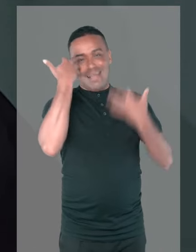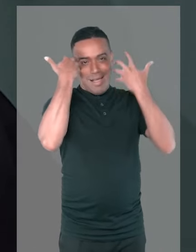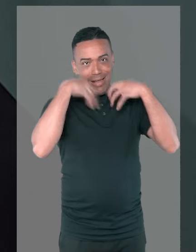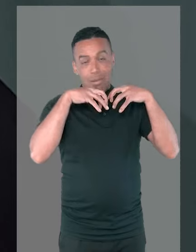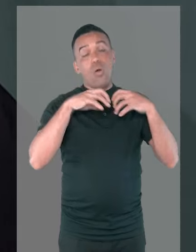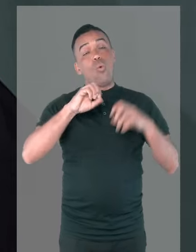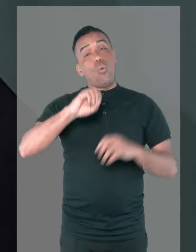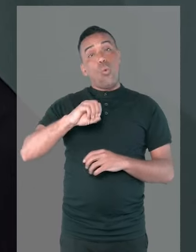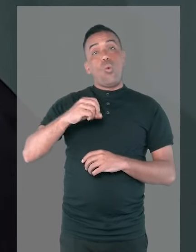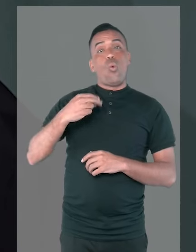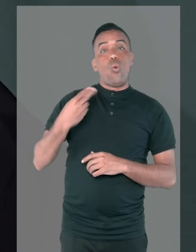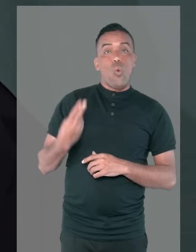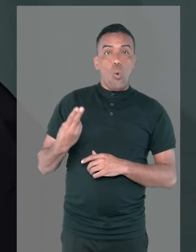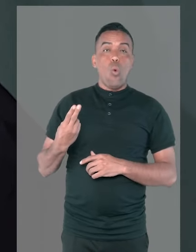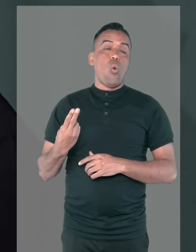vivem